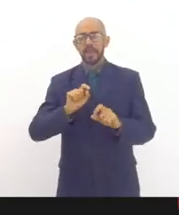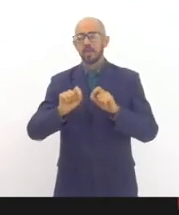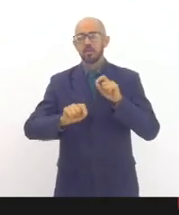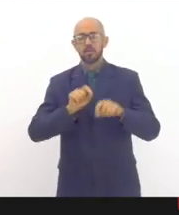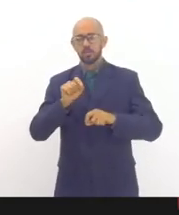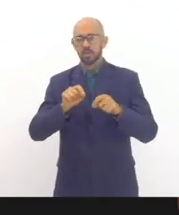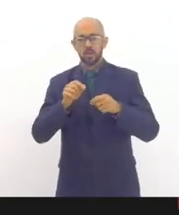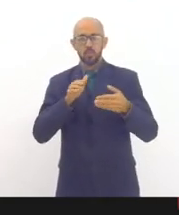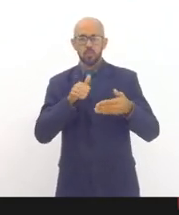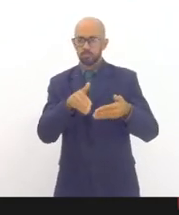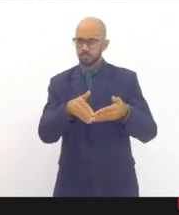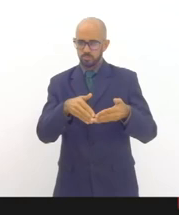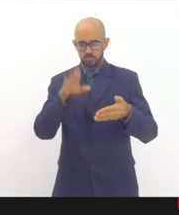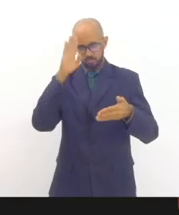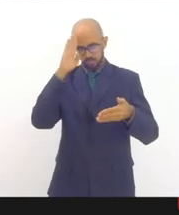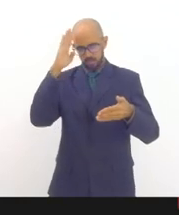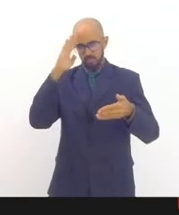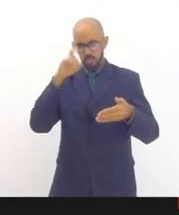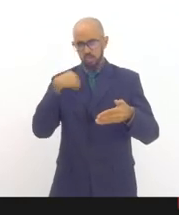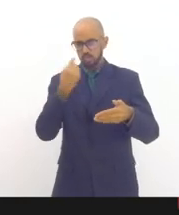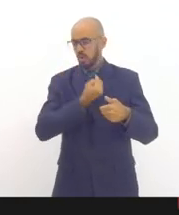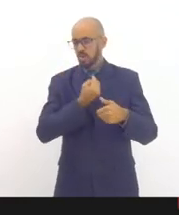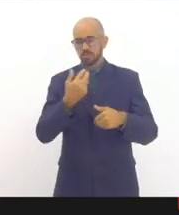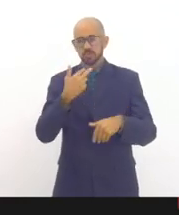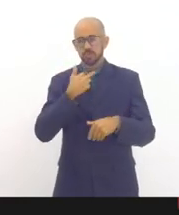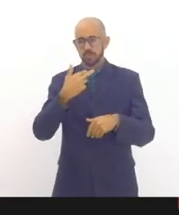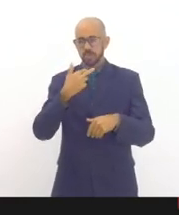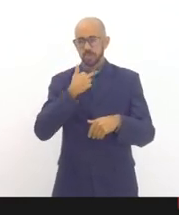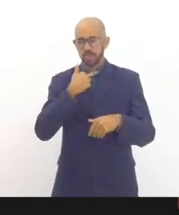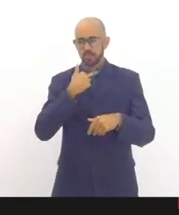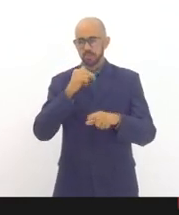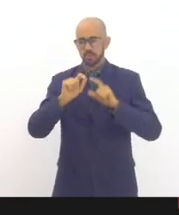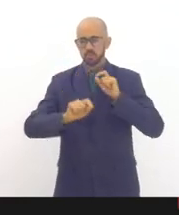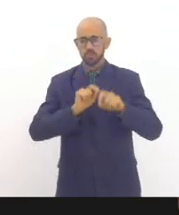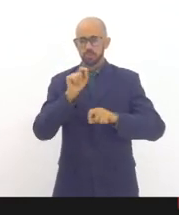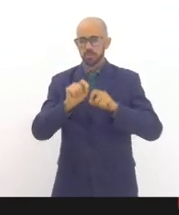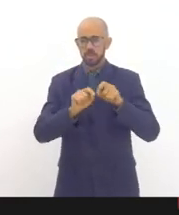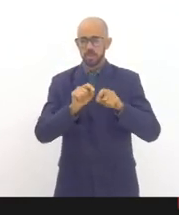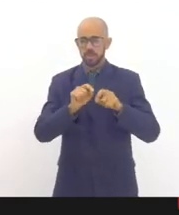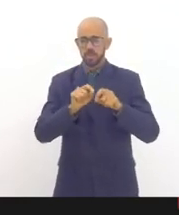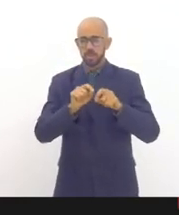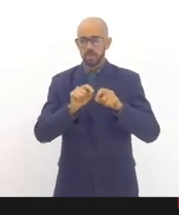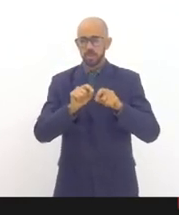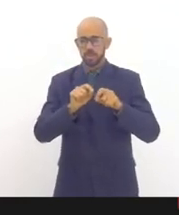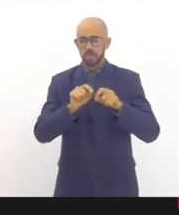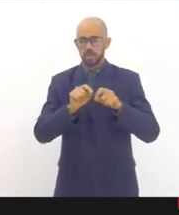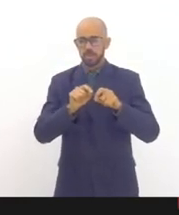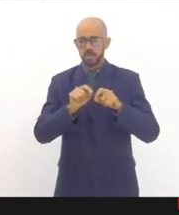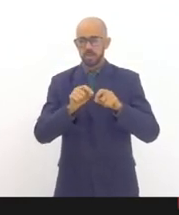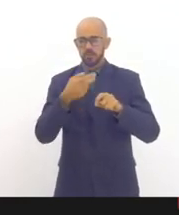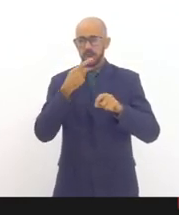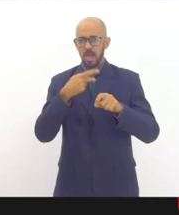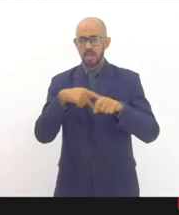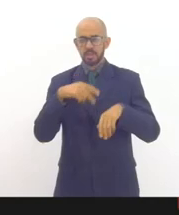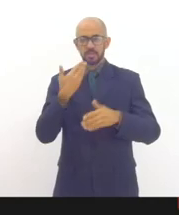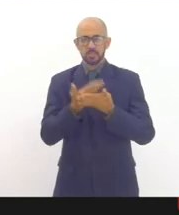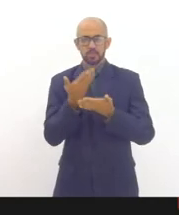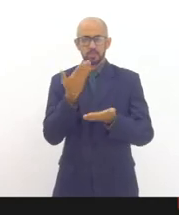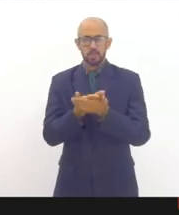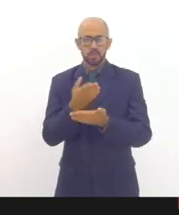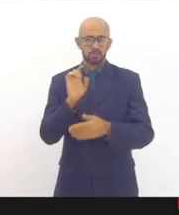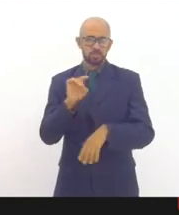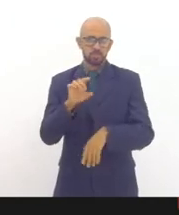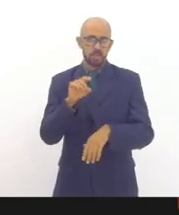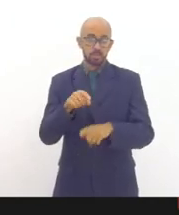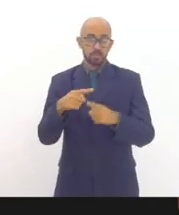central. Né? Nós não podemos nos bastar nas escolas especializadas, porque esses jovens